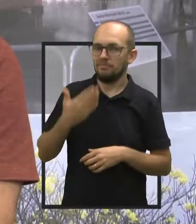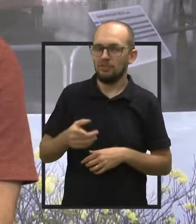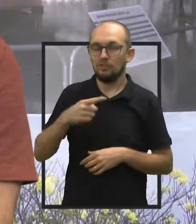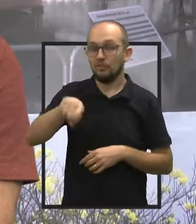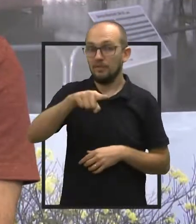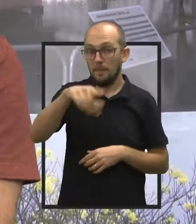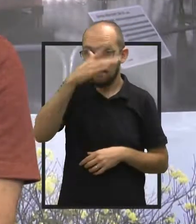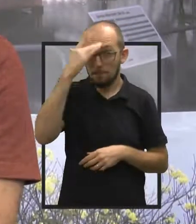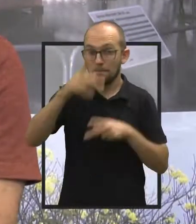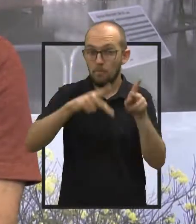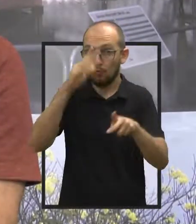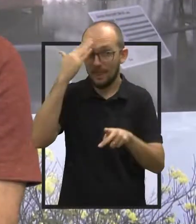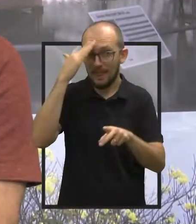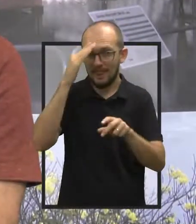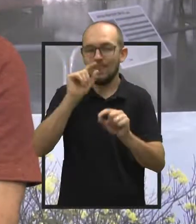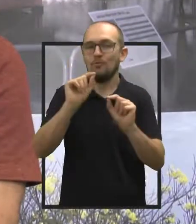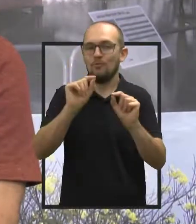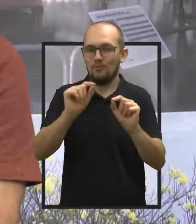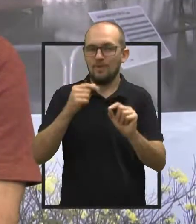casa saber,